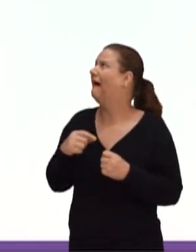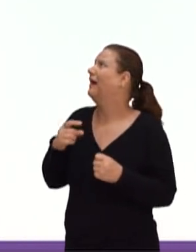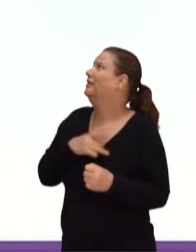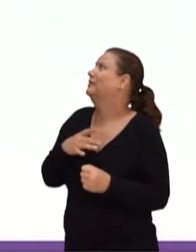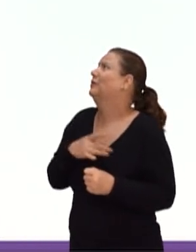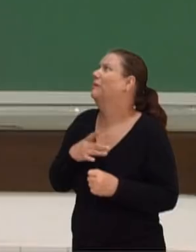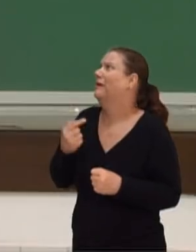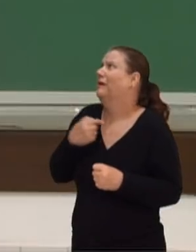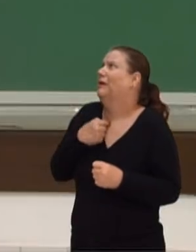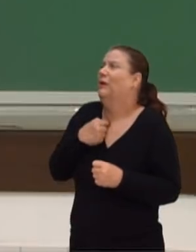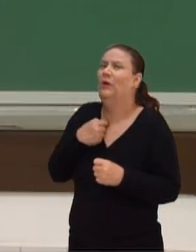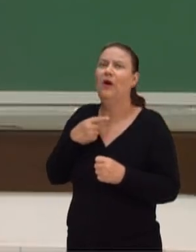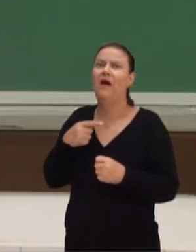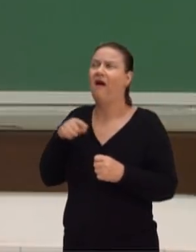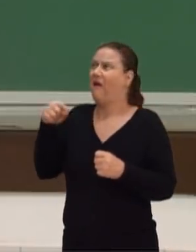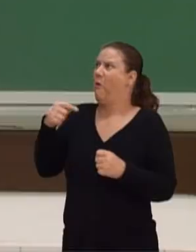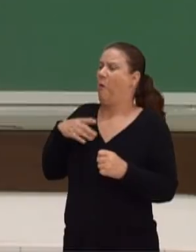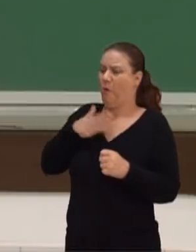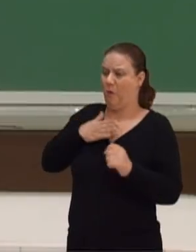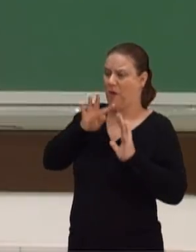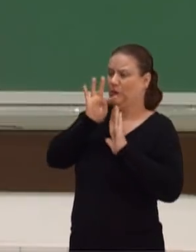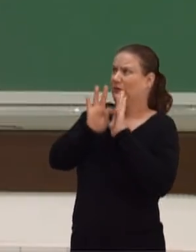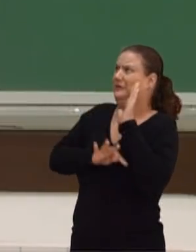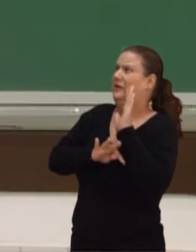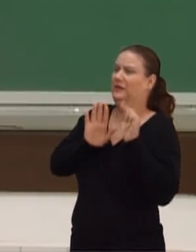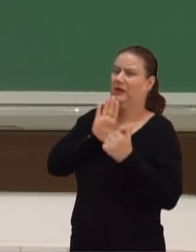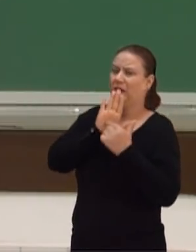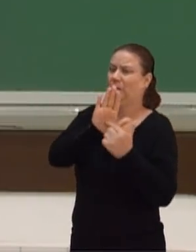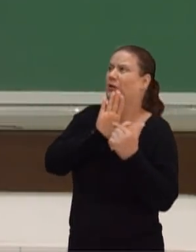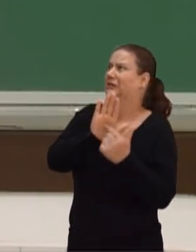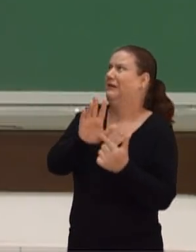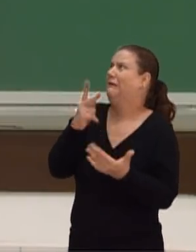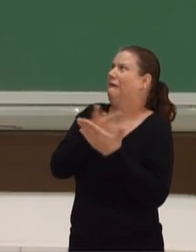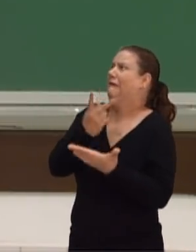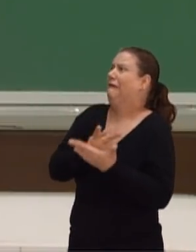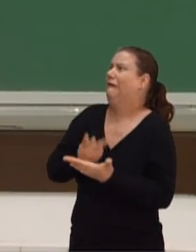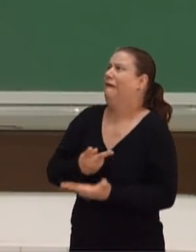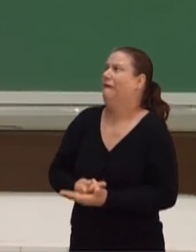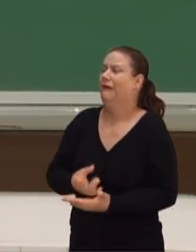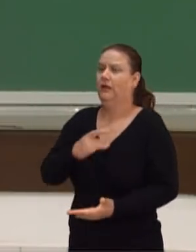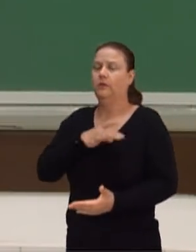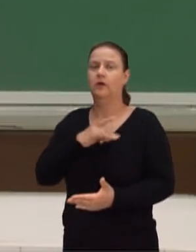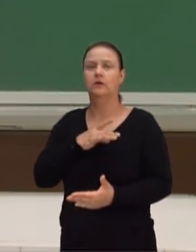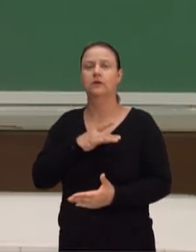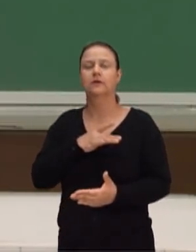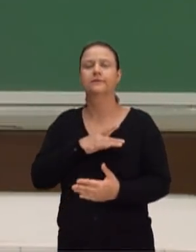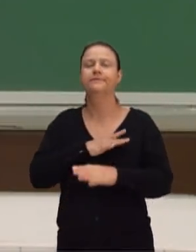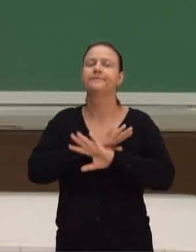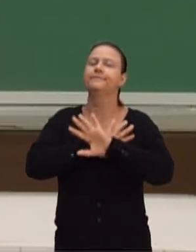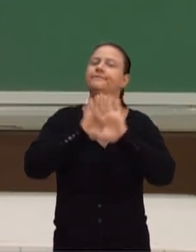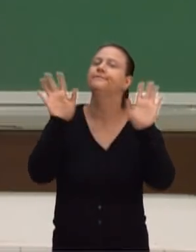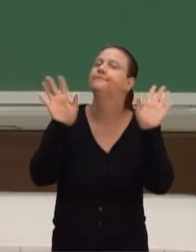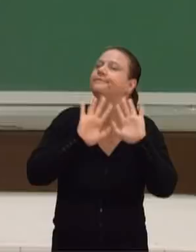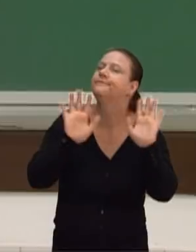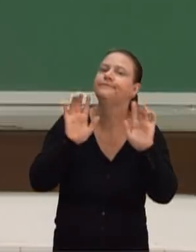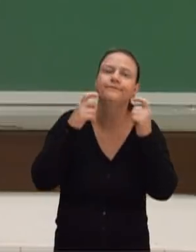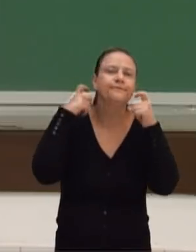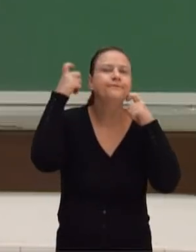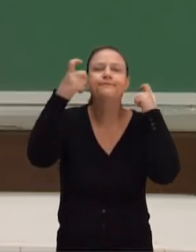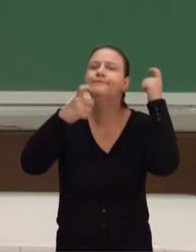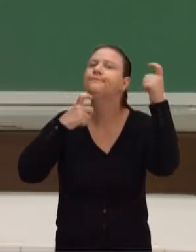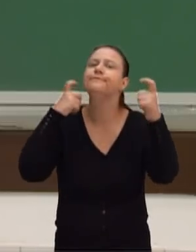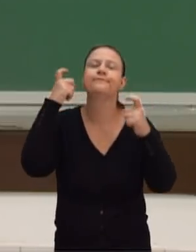eu não vou escrever porque você vai usar meu texto para mostrar meus erros e eu vou ficar com medo, eu não vou escrever. Não, gente, não podemos, né?